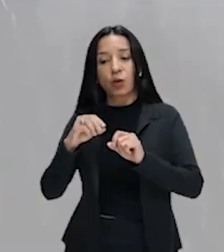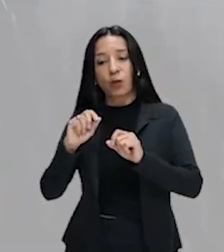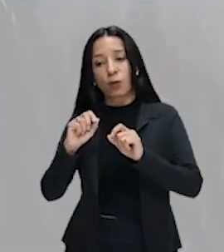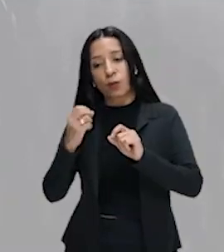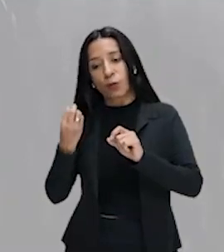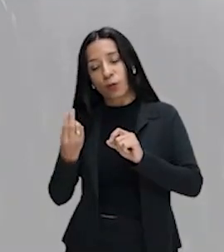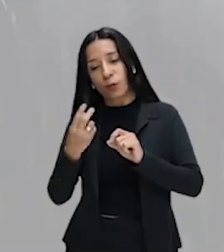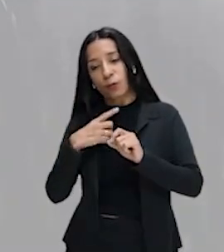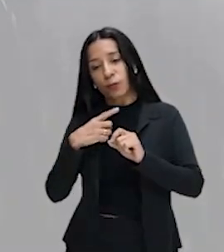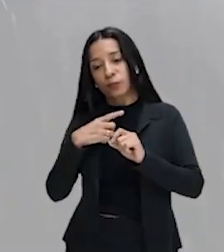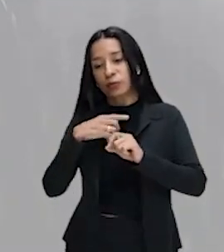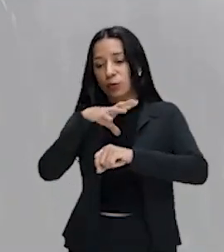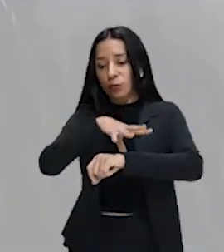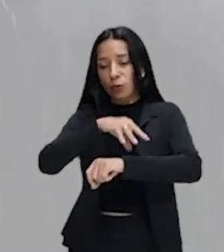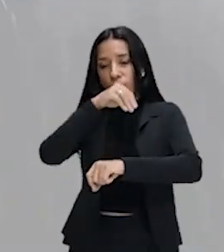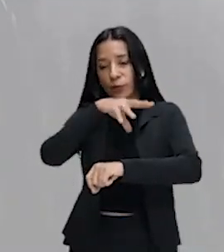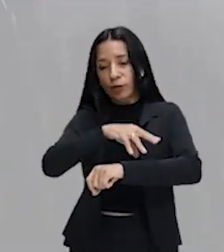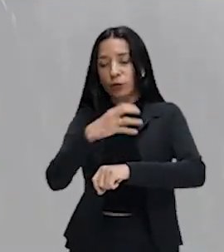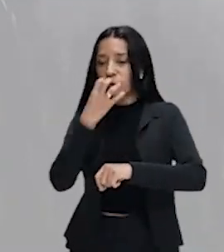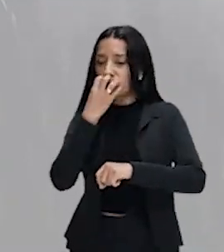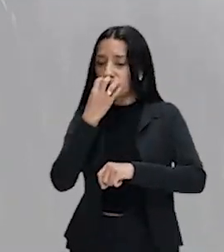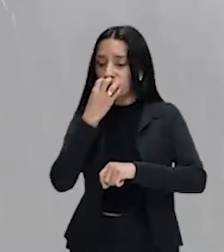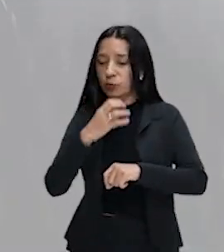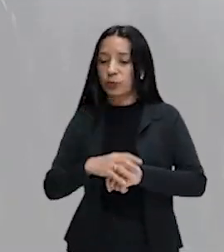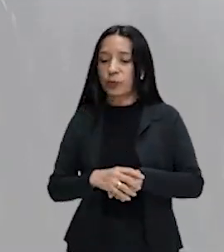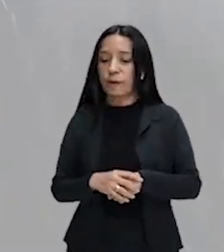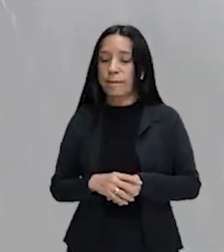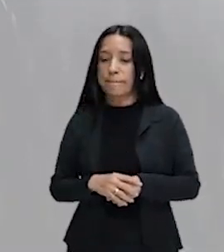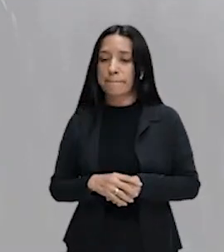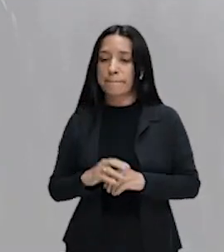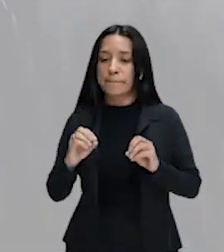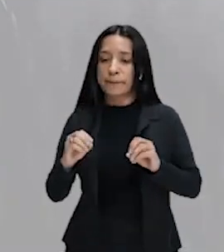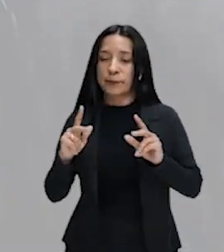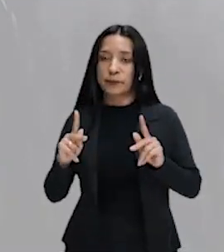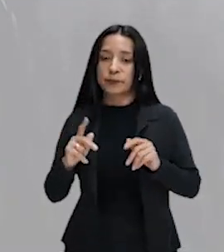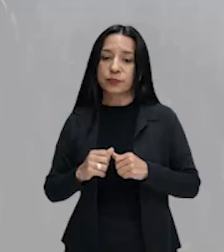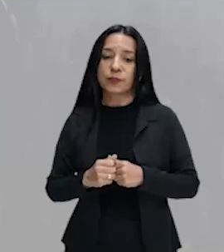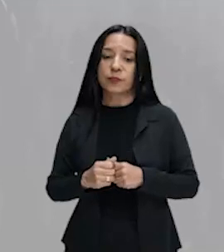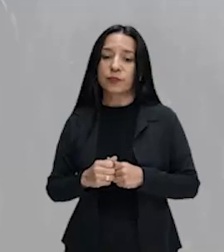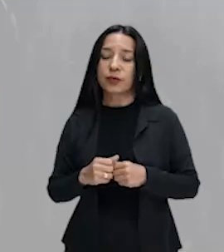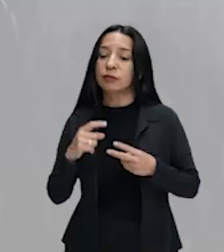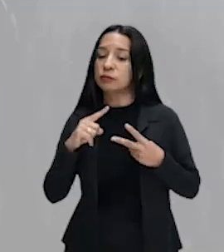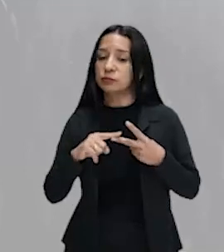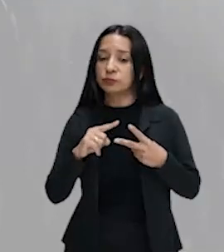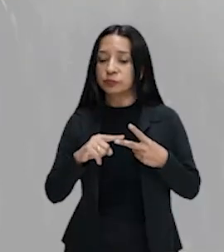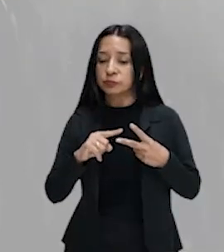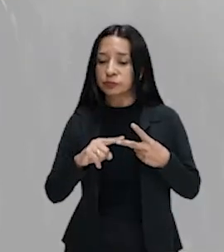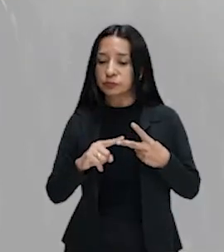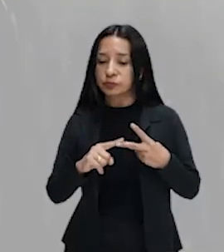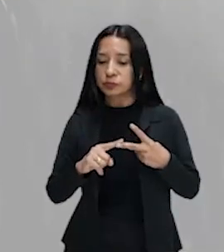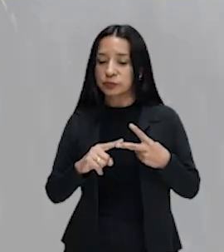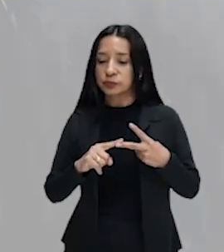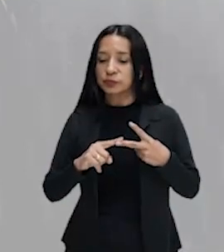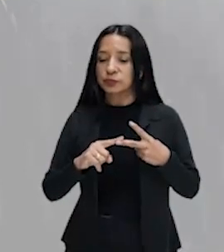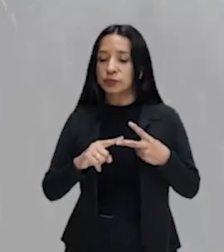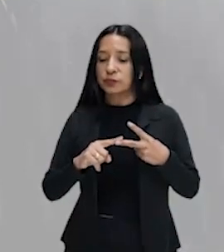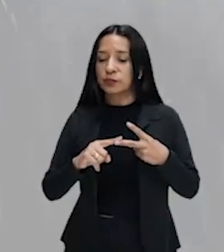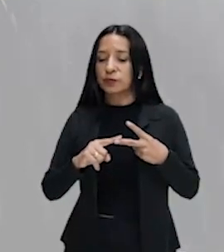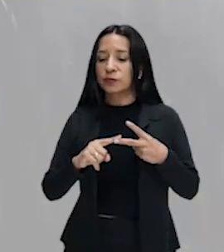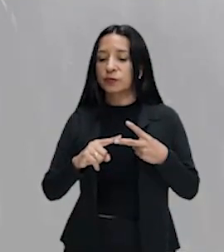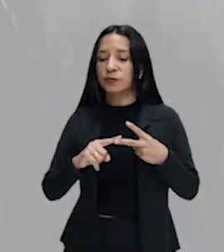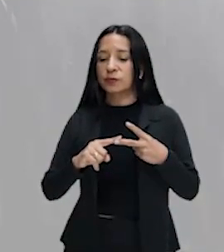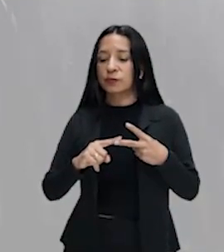desse pigmento nos pelos do cão, ok? O segundo genótipo é esse aqui, pessoal,